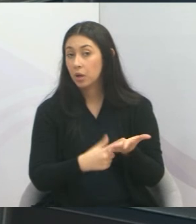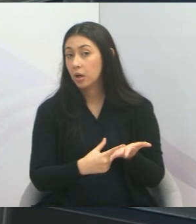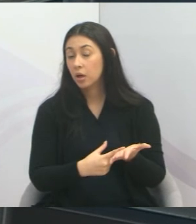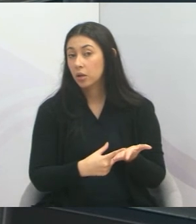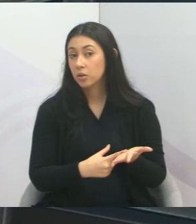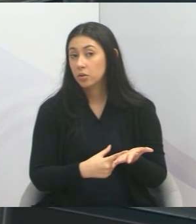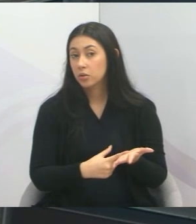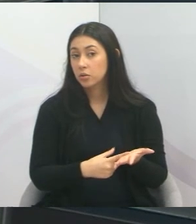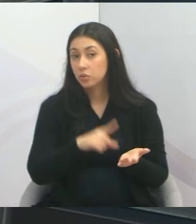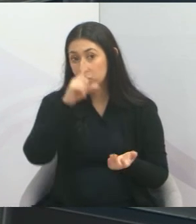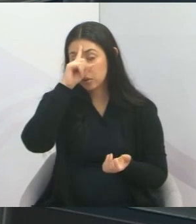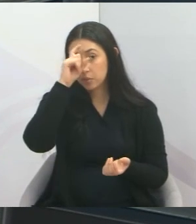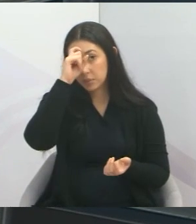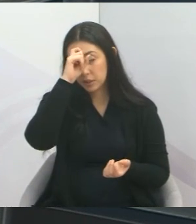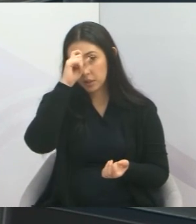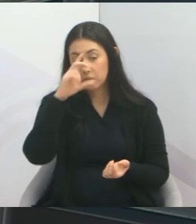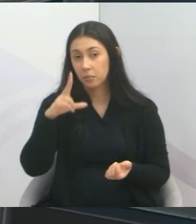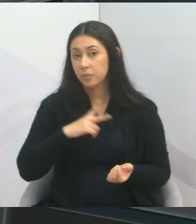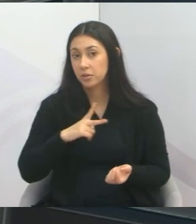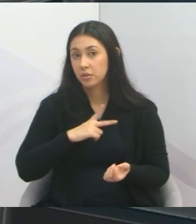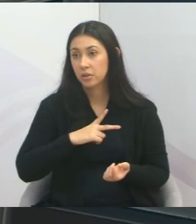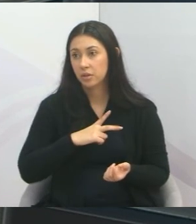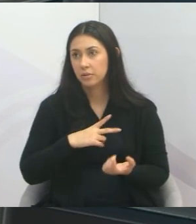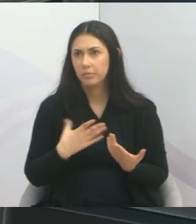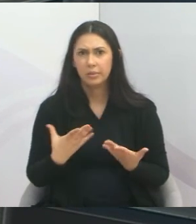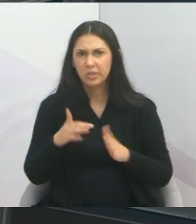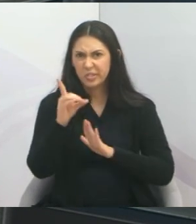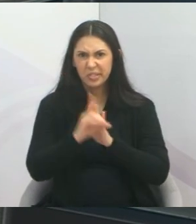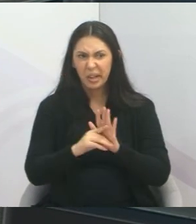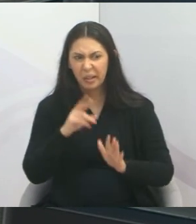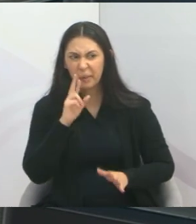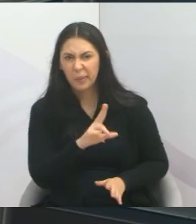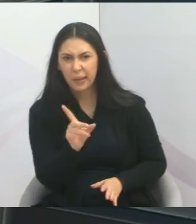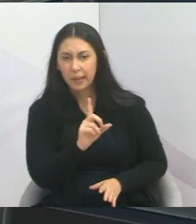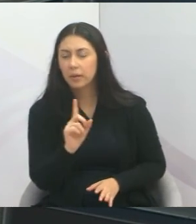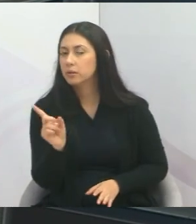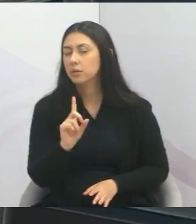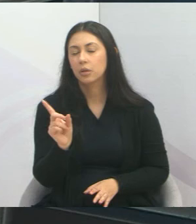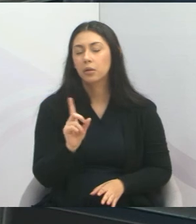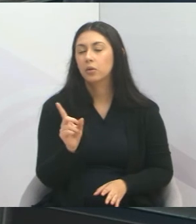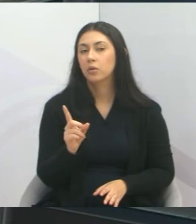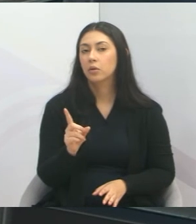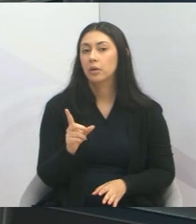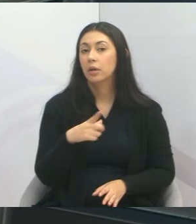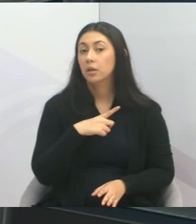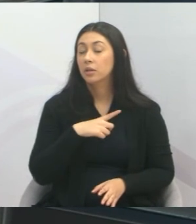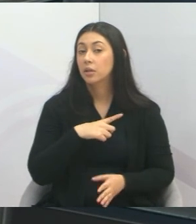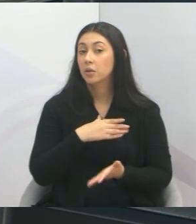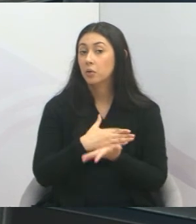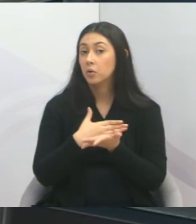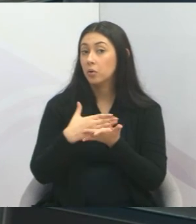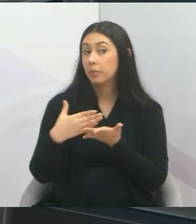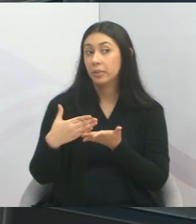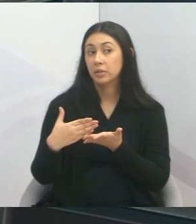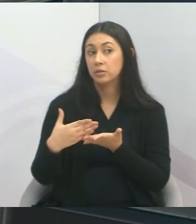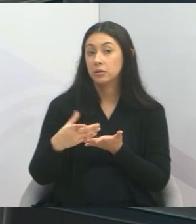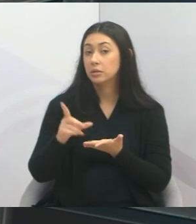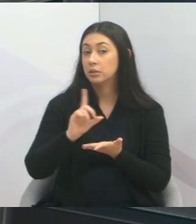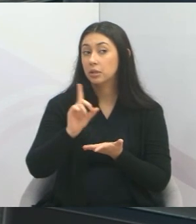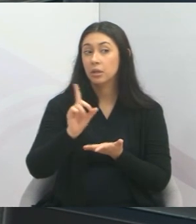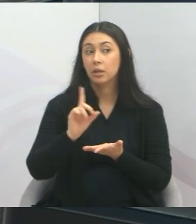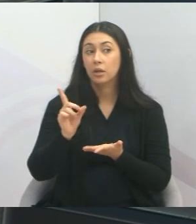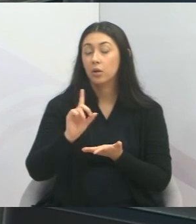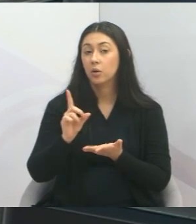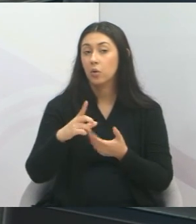não dá direito ao indeferimento nós estamos falando aqui do princípio da estrita legalidade não é